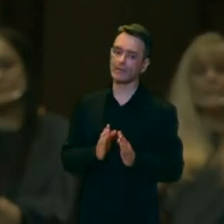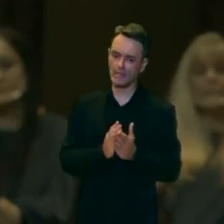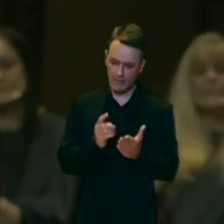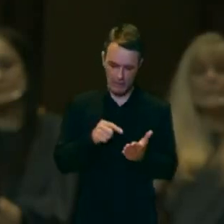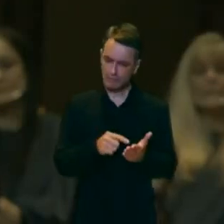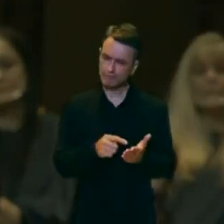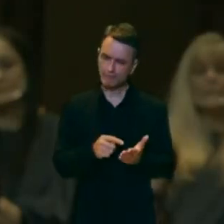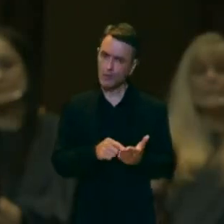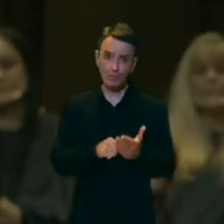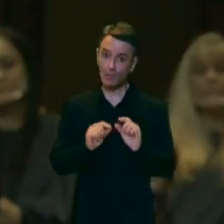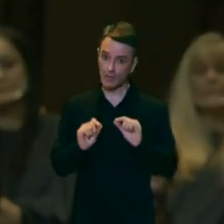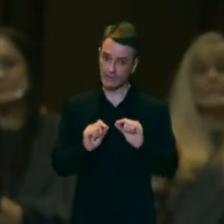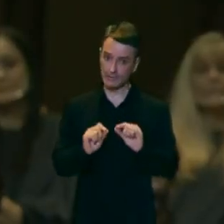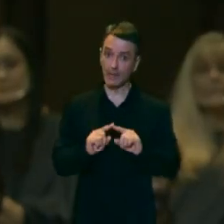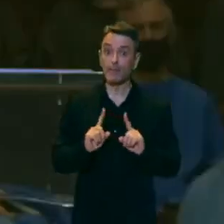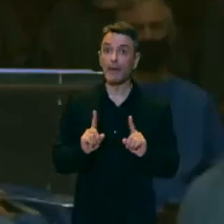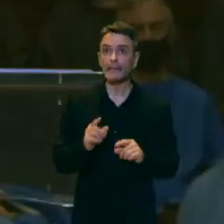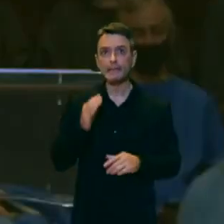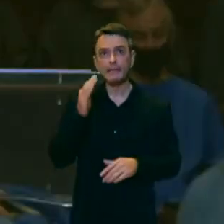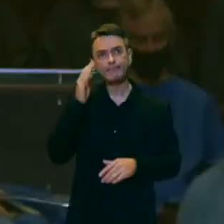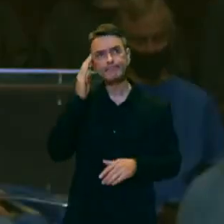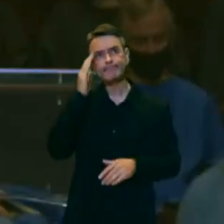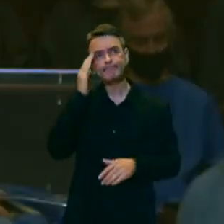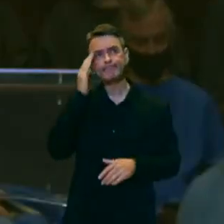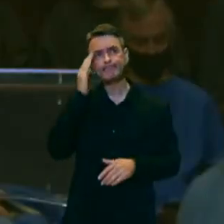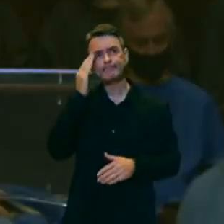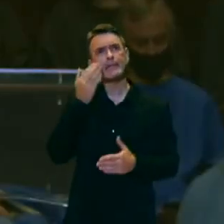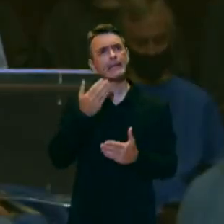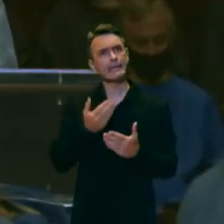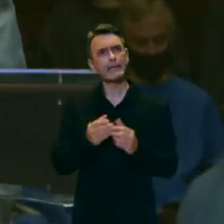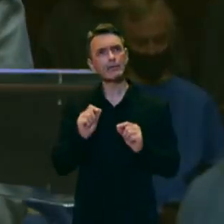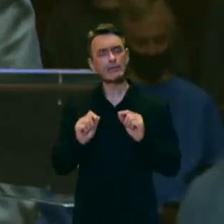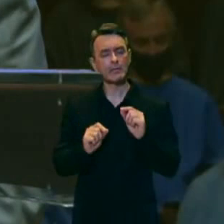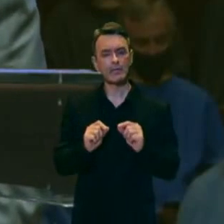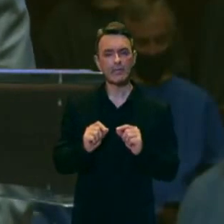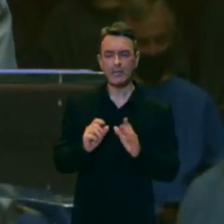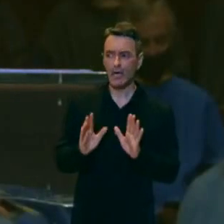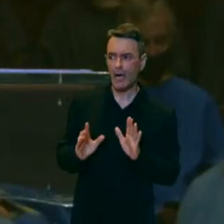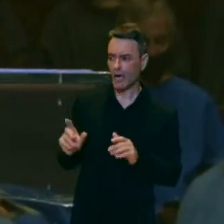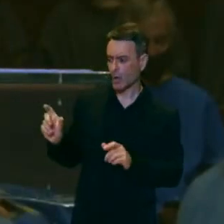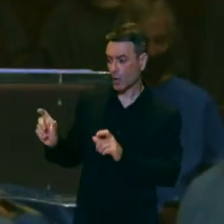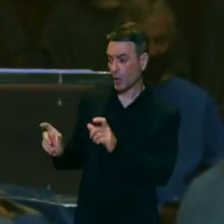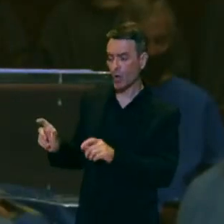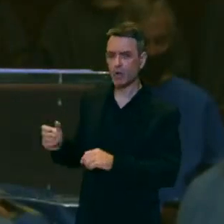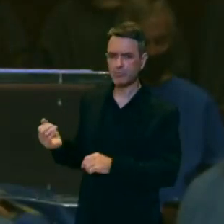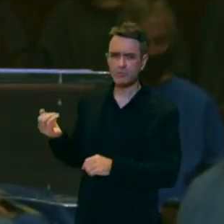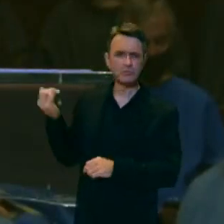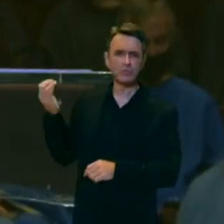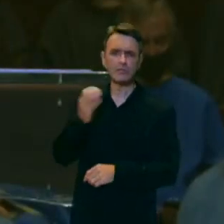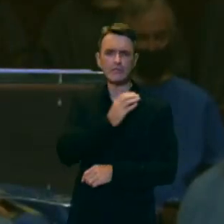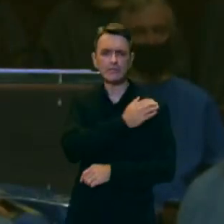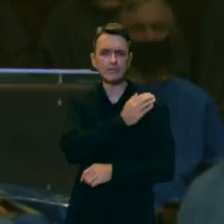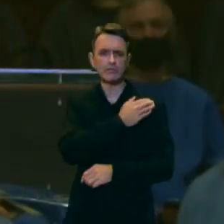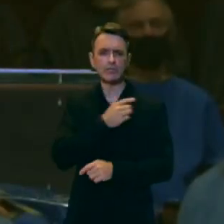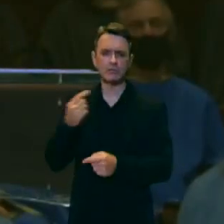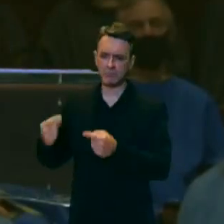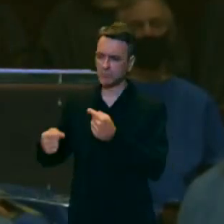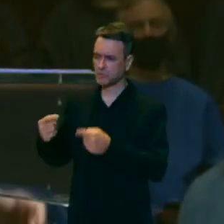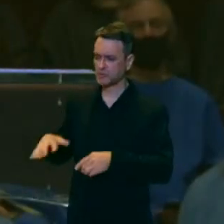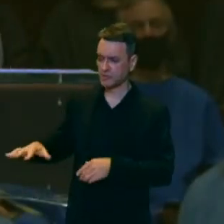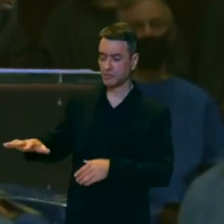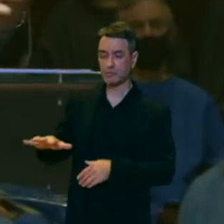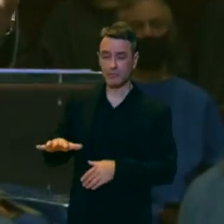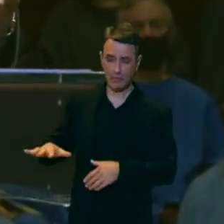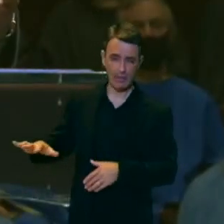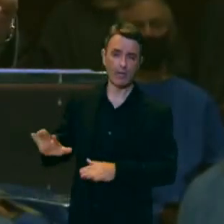também temia os seus próprios companheiros, homens importantes do exército e da política local que estavam